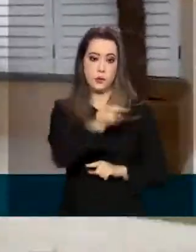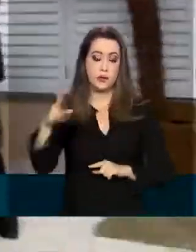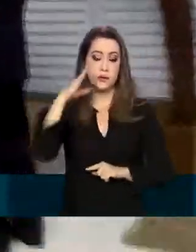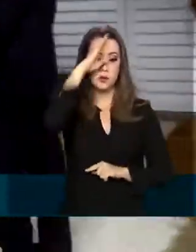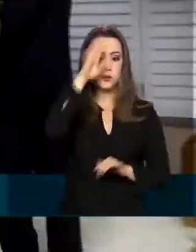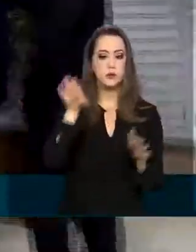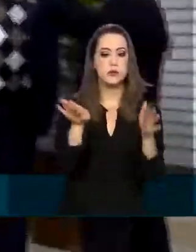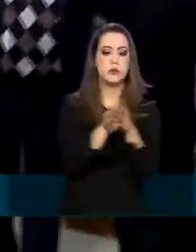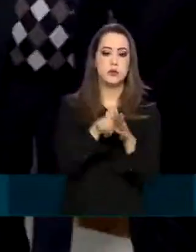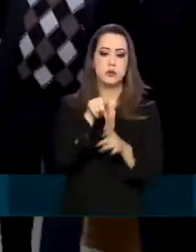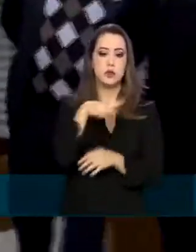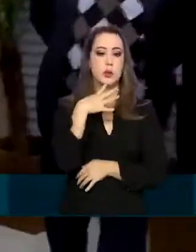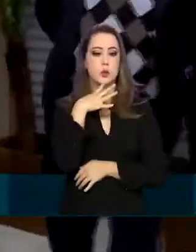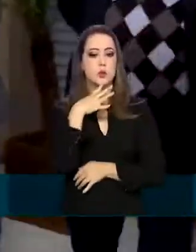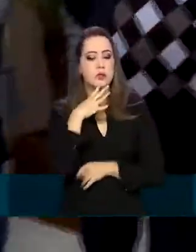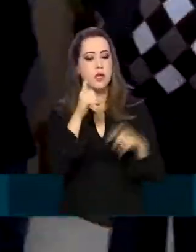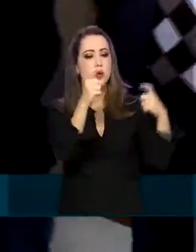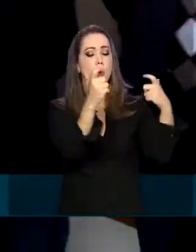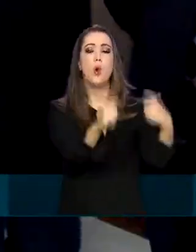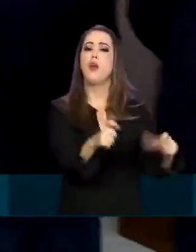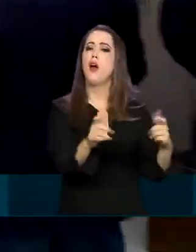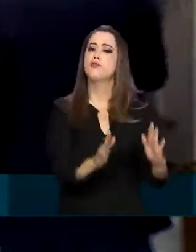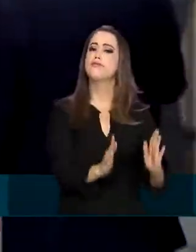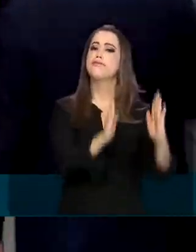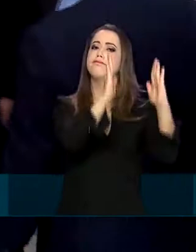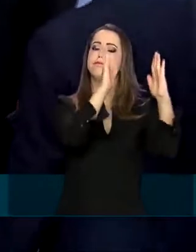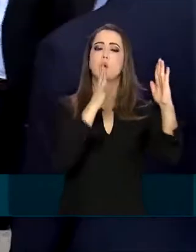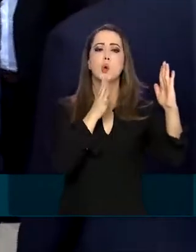presidente, que está conhecendo, então, essas unidades